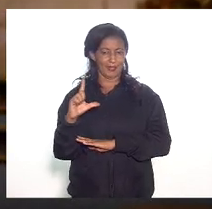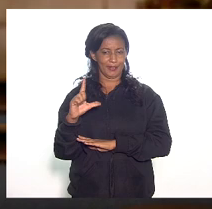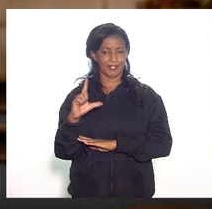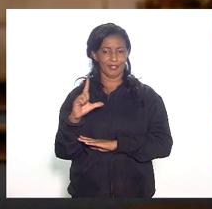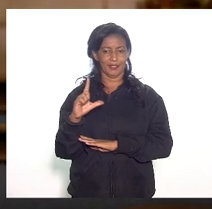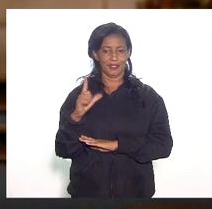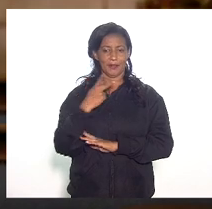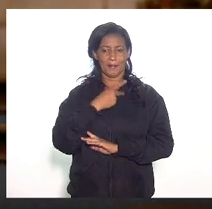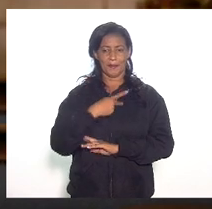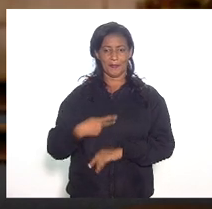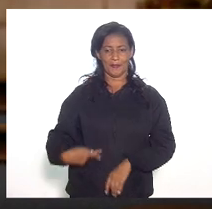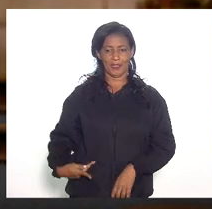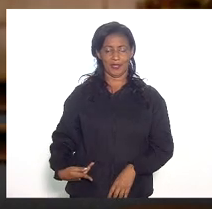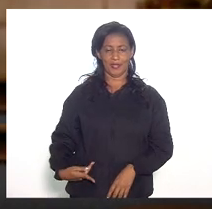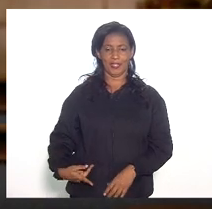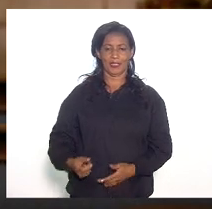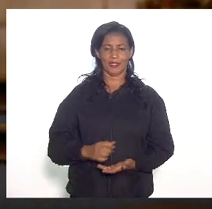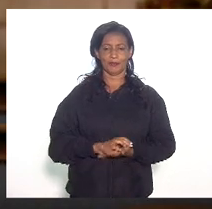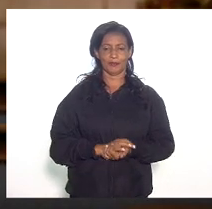presidência